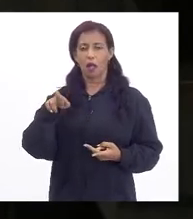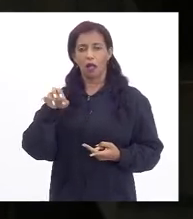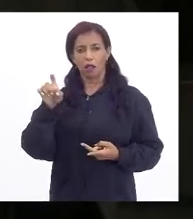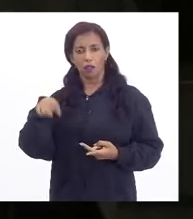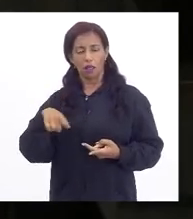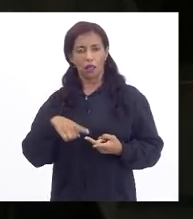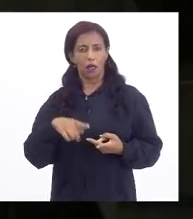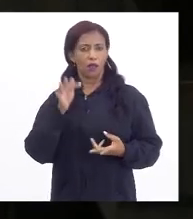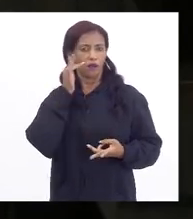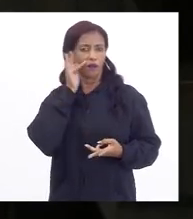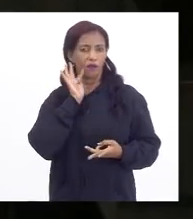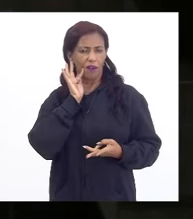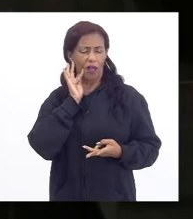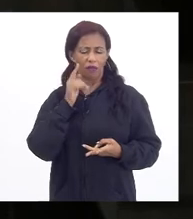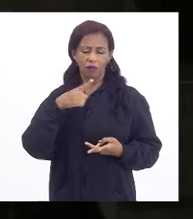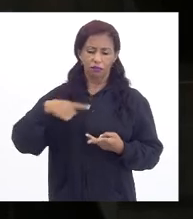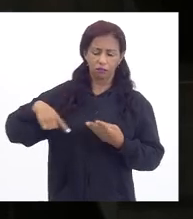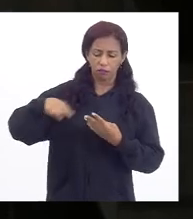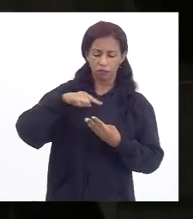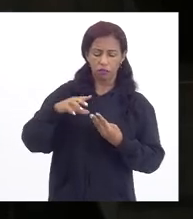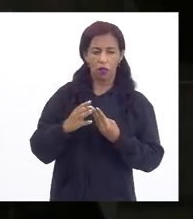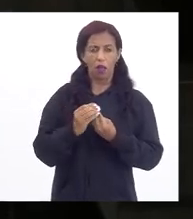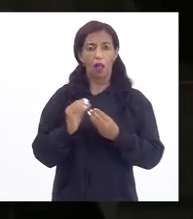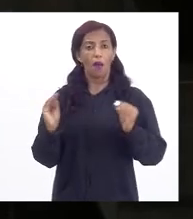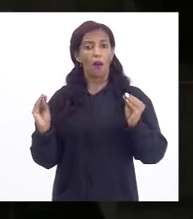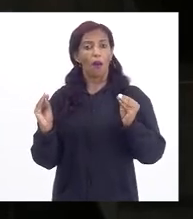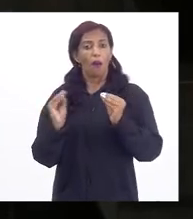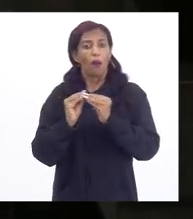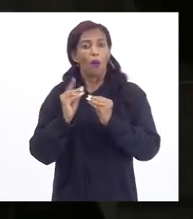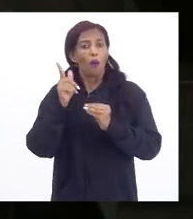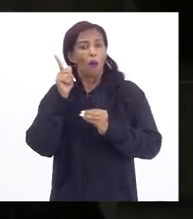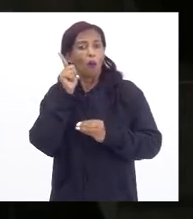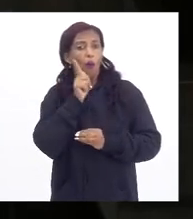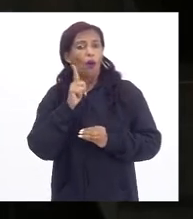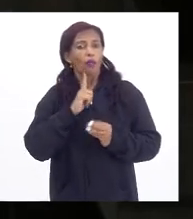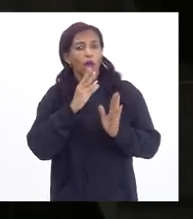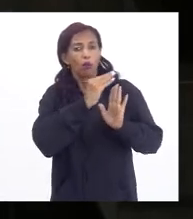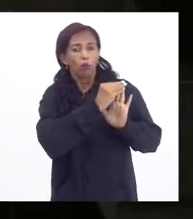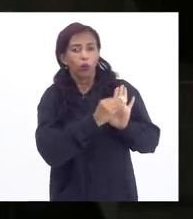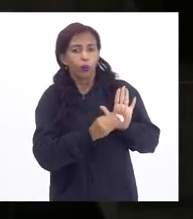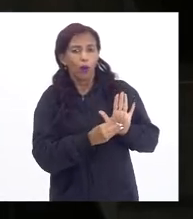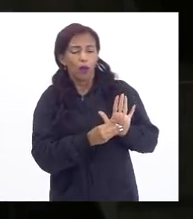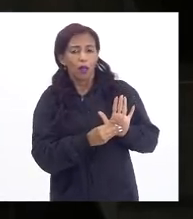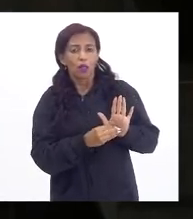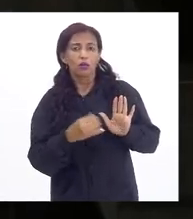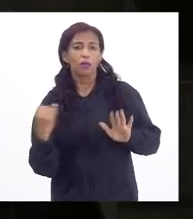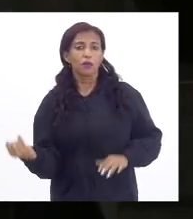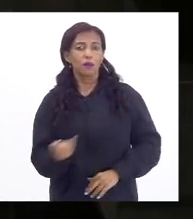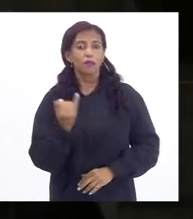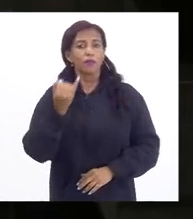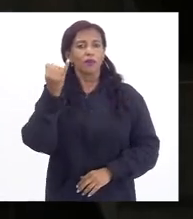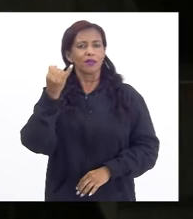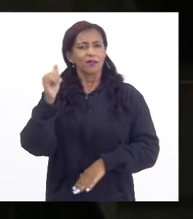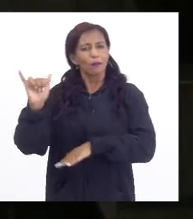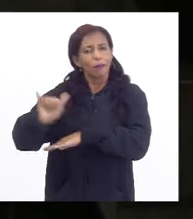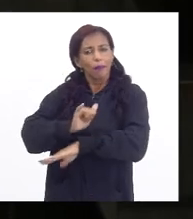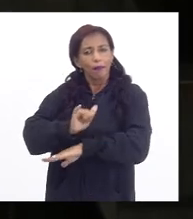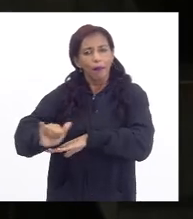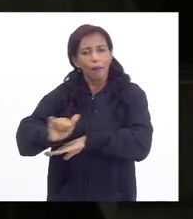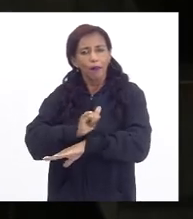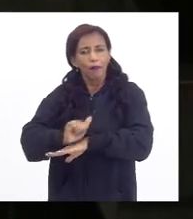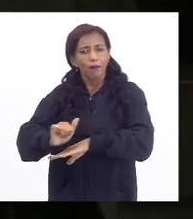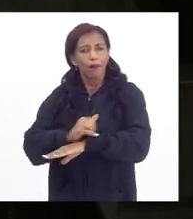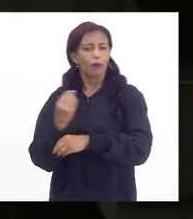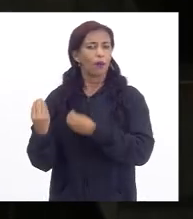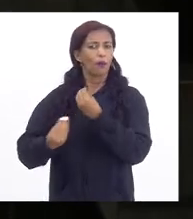que a gente possa ter um cronograma de debate sobre essa pauta estratégica, né, com